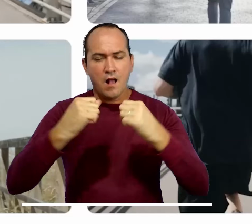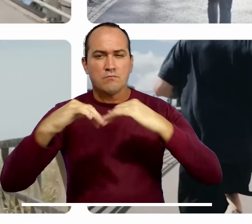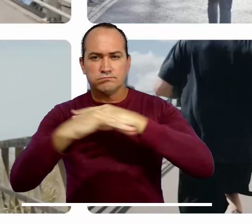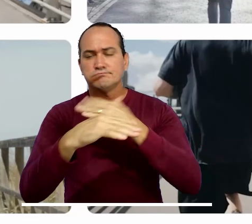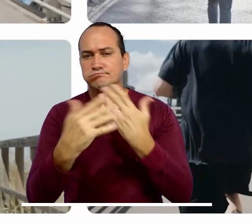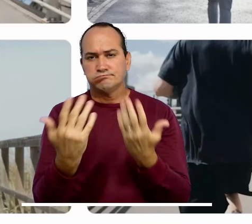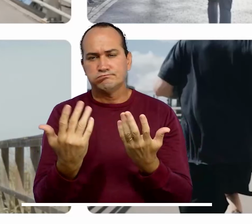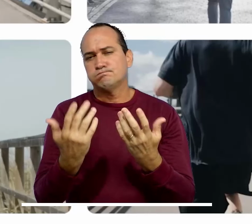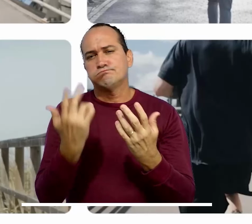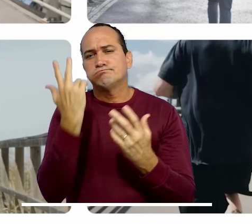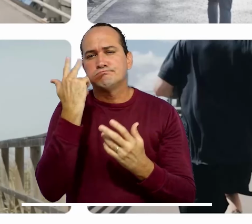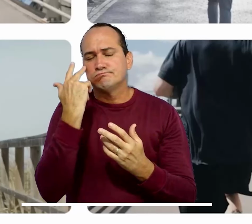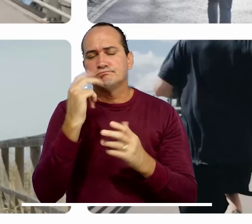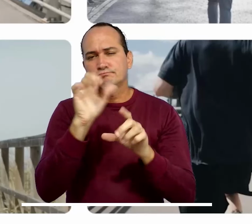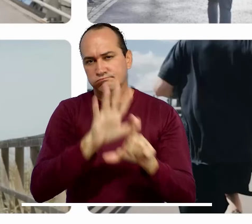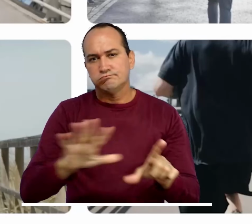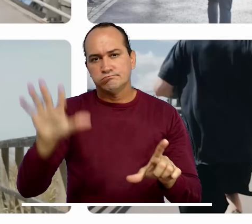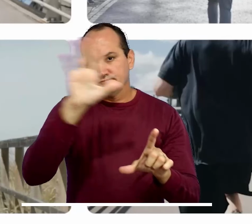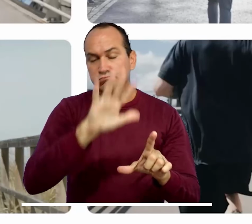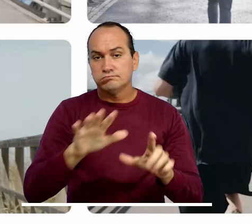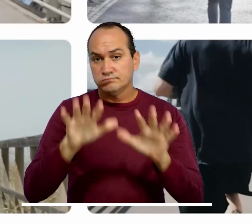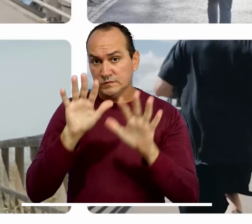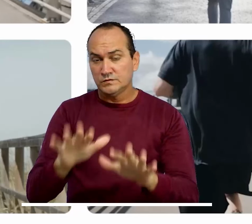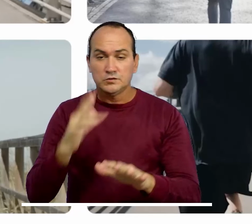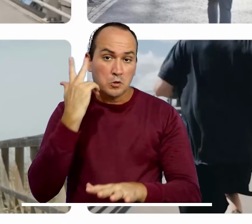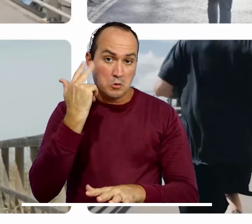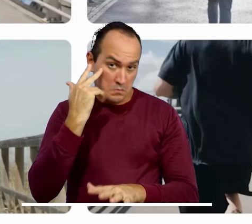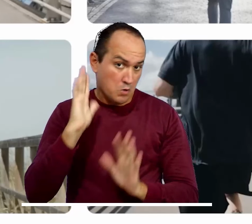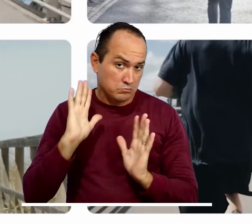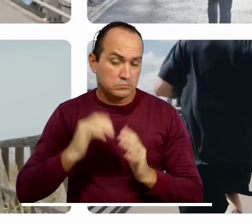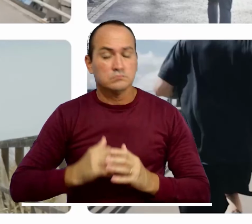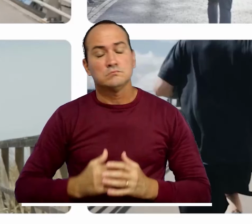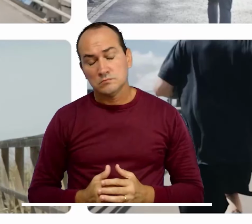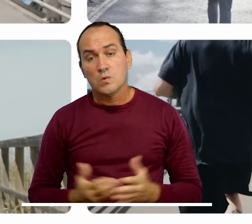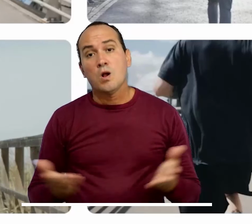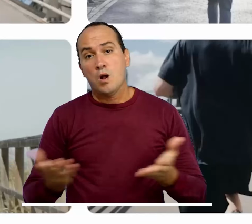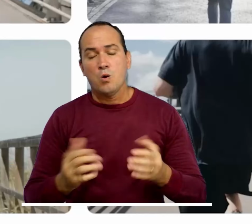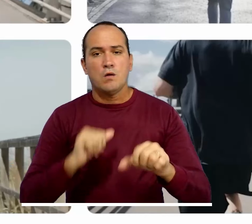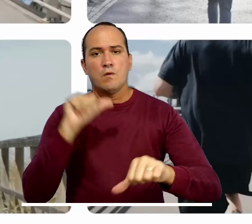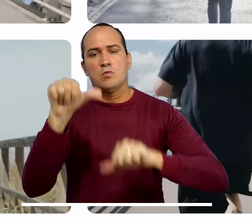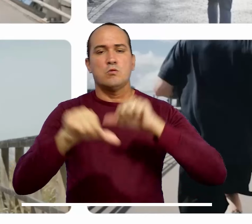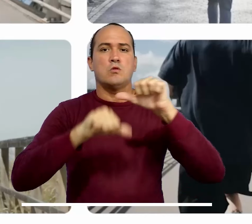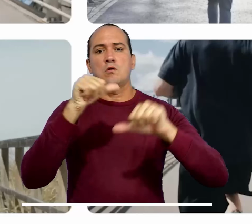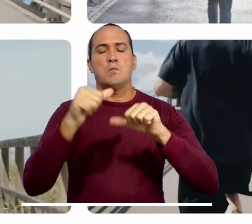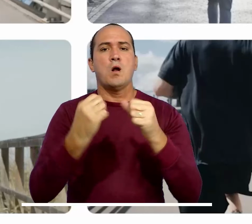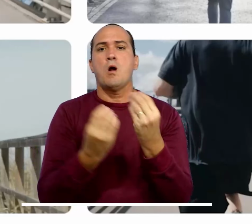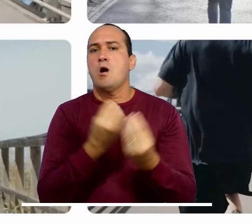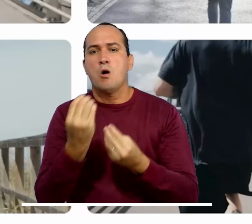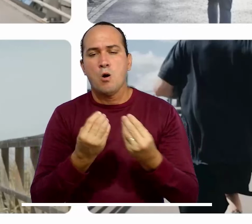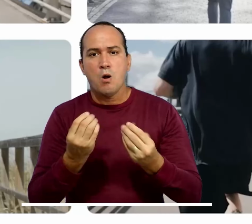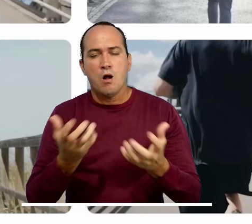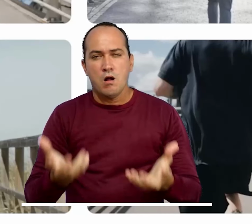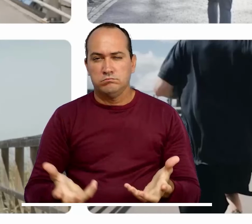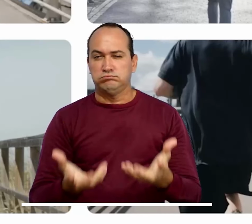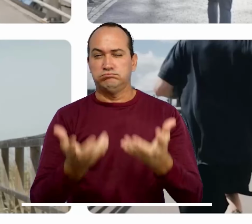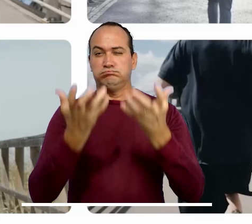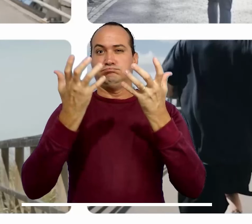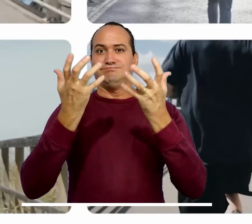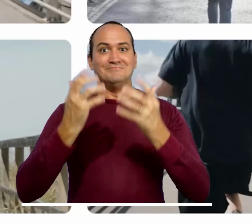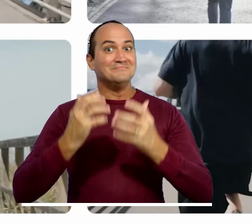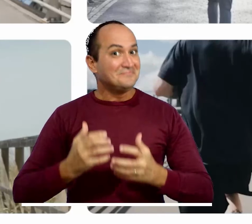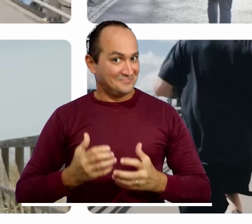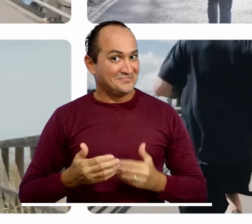é uma cena bastante normal, digamos assim. E a gente vai transformar isso numa coisa um pouco mais